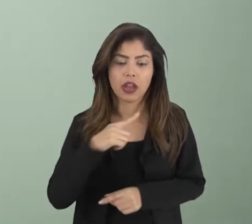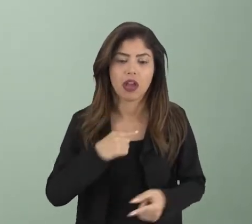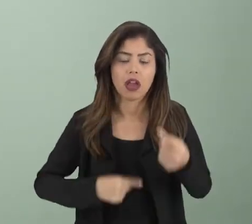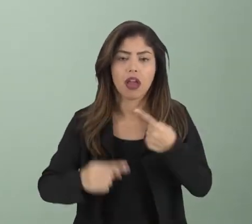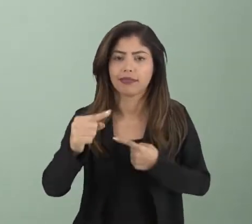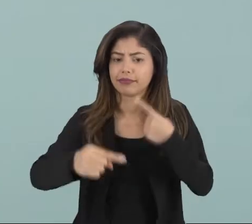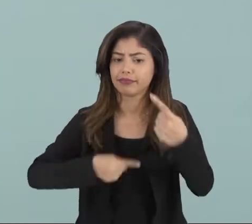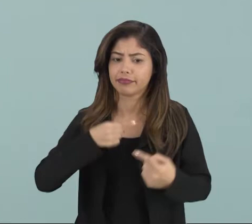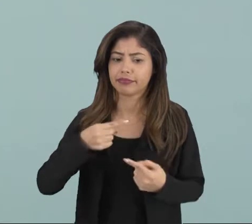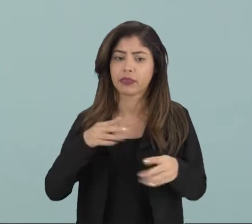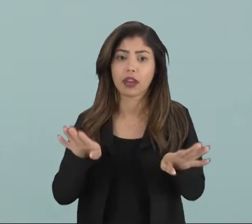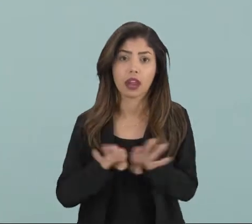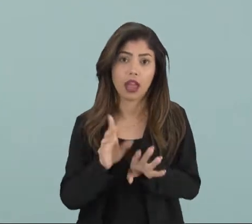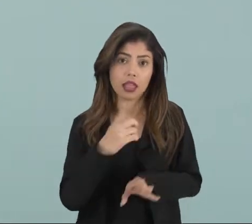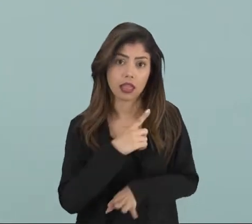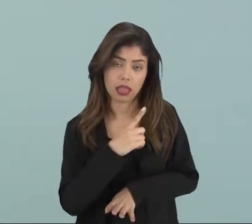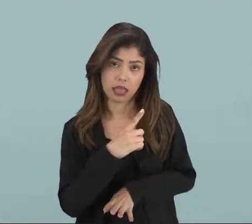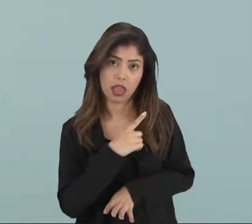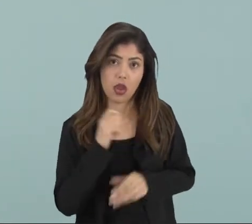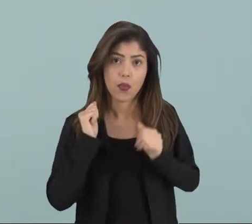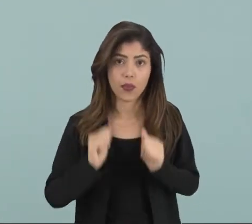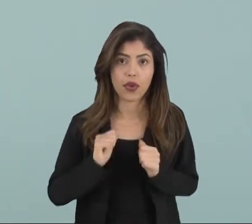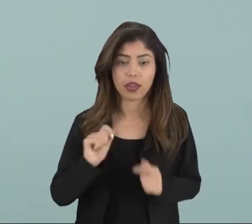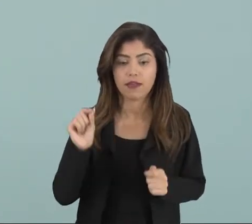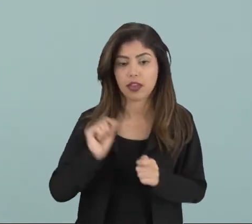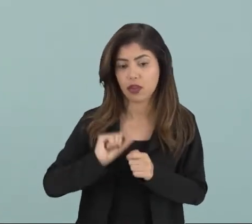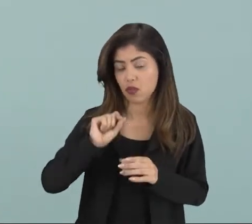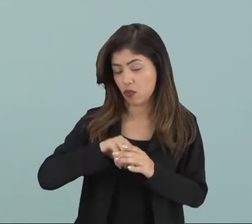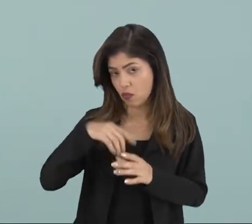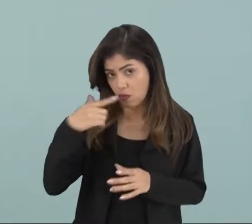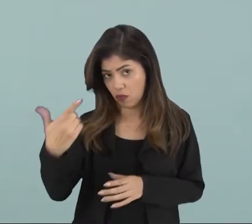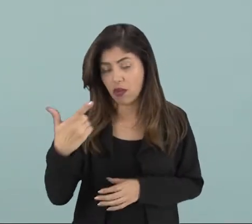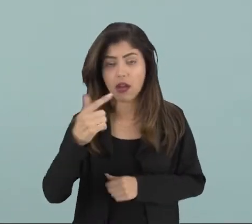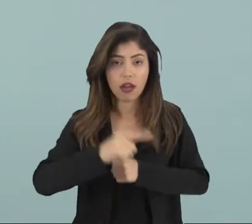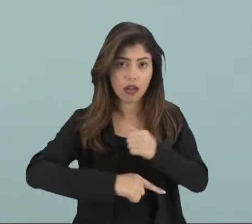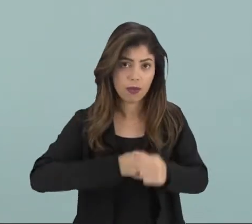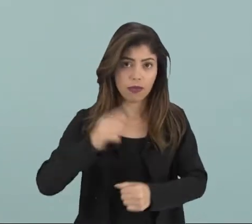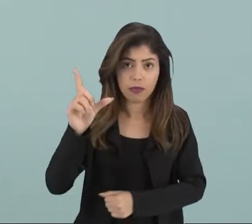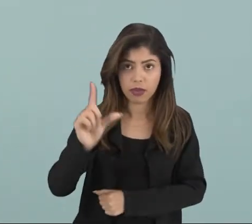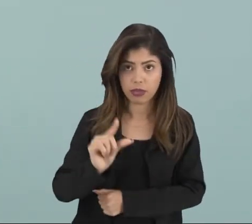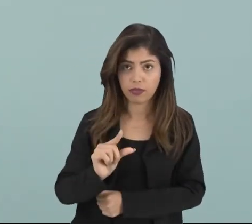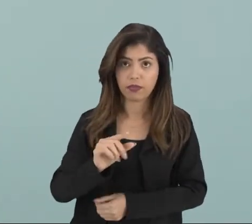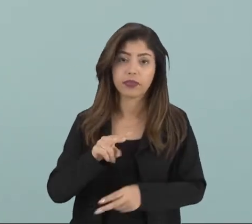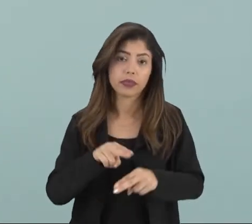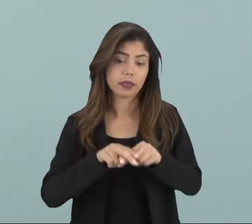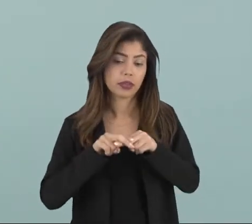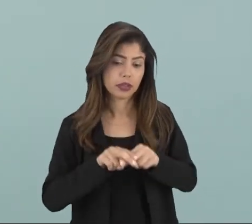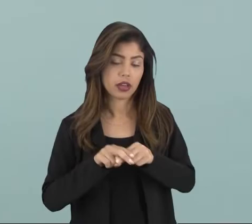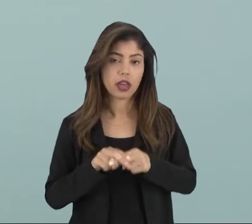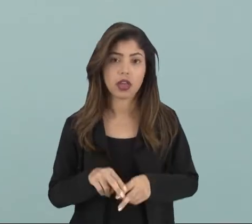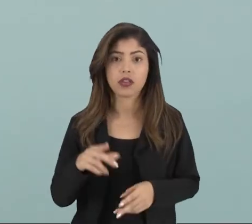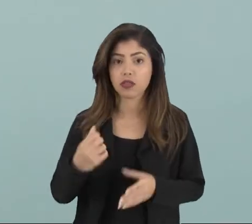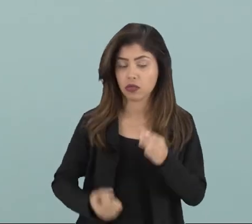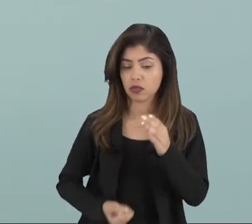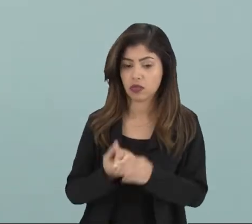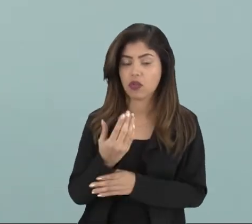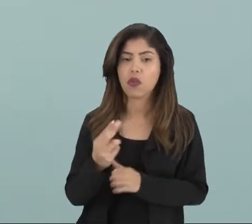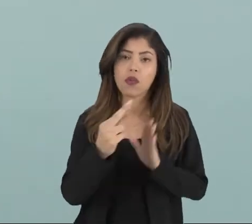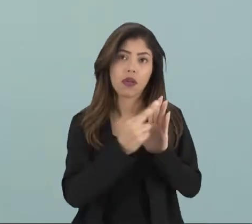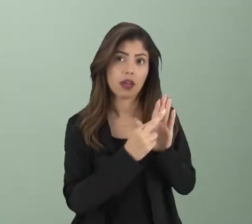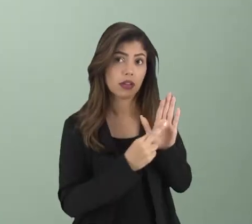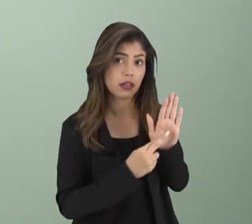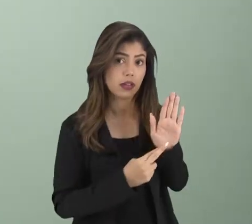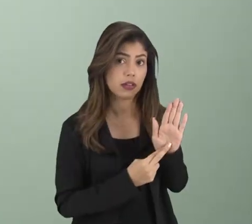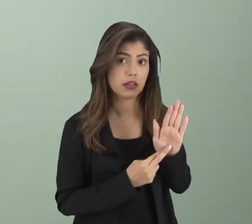interação atômica que eles podem fazer com outros átomos é bem menor. Por isso, criou-se uma regrinha